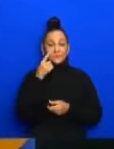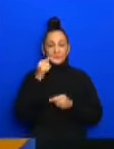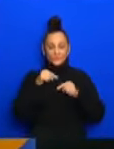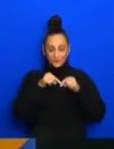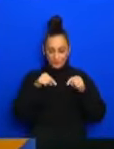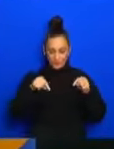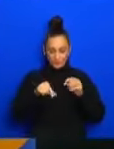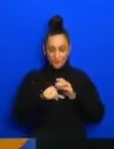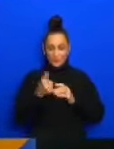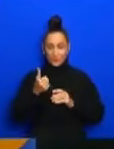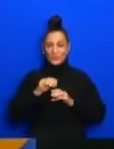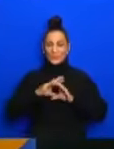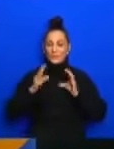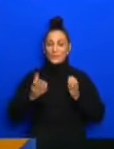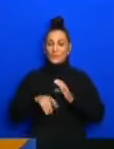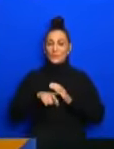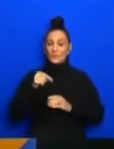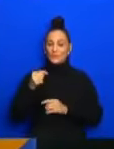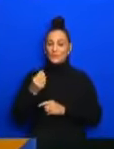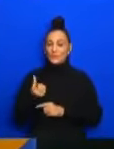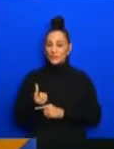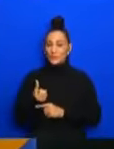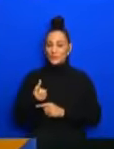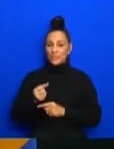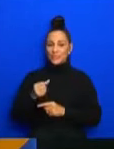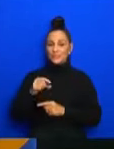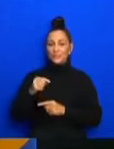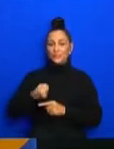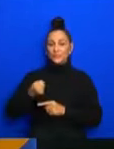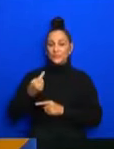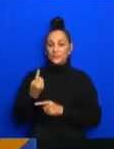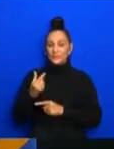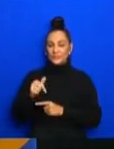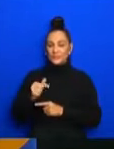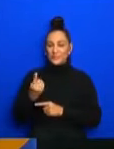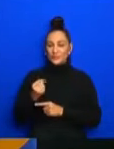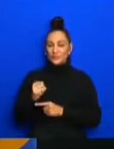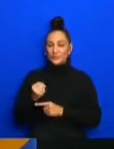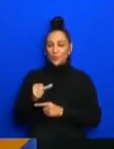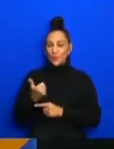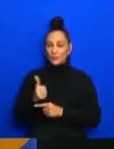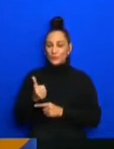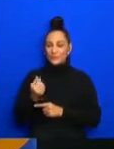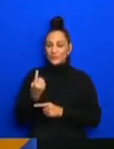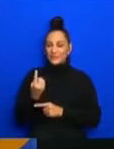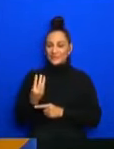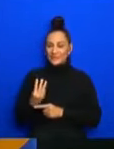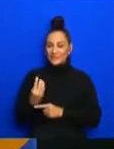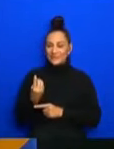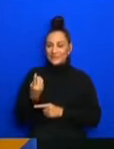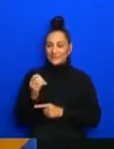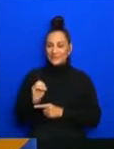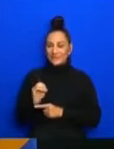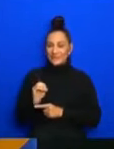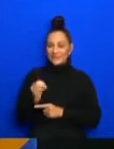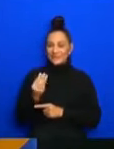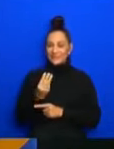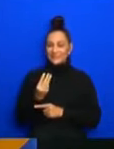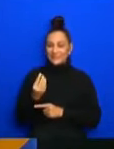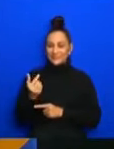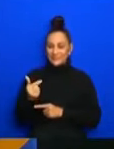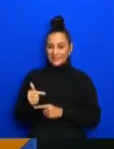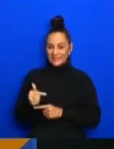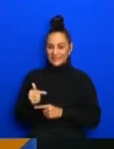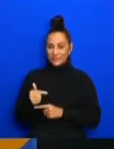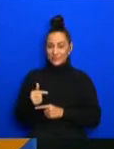Conferindo, no primeiro globo, sorteamos as 6 dezenas. 17, 18, 11, 13, 10